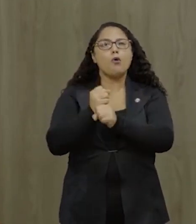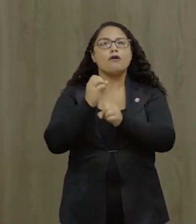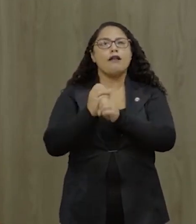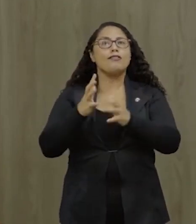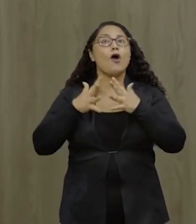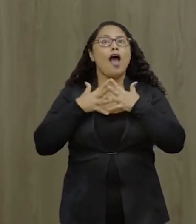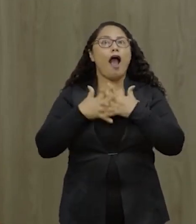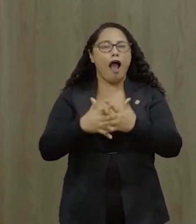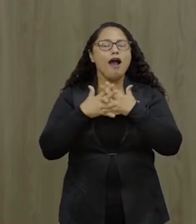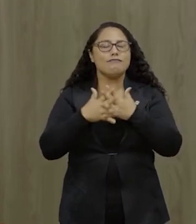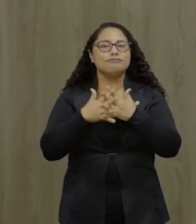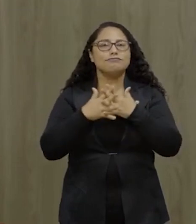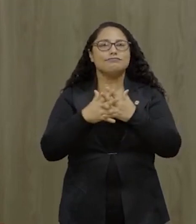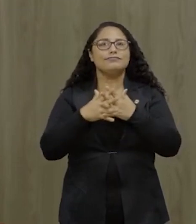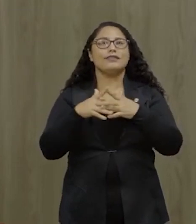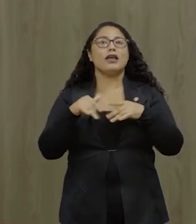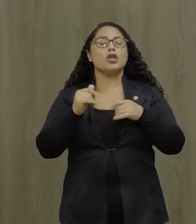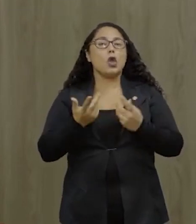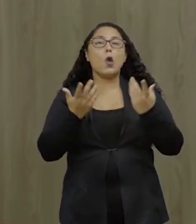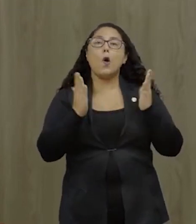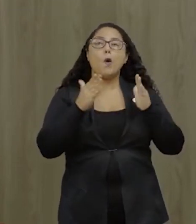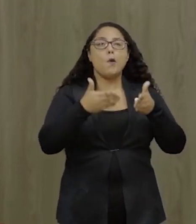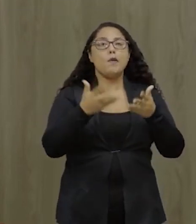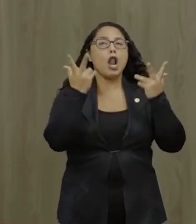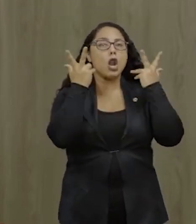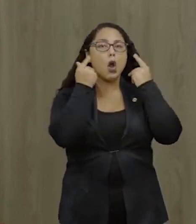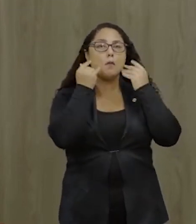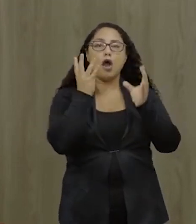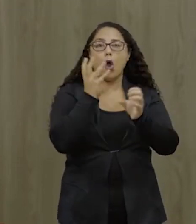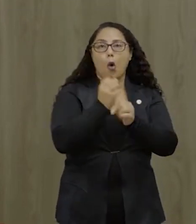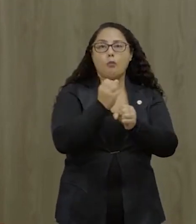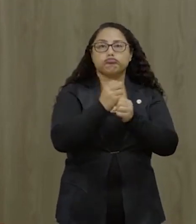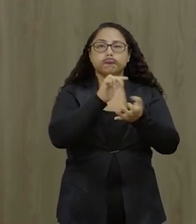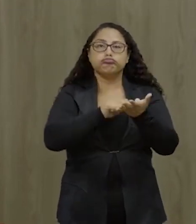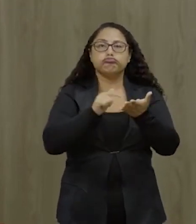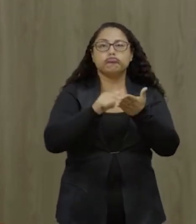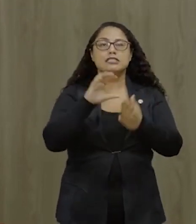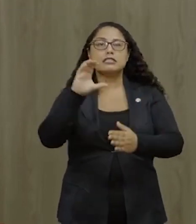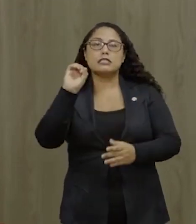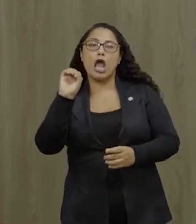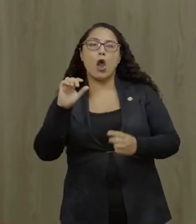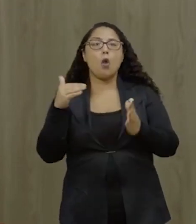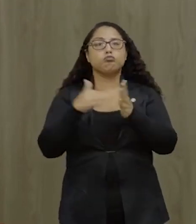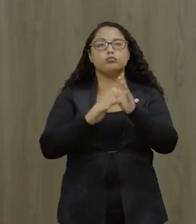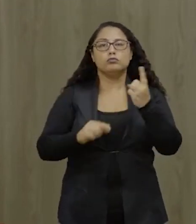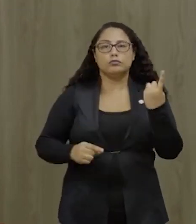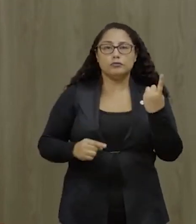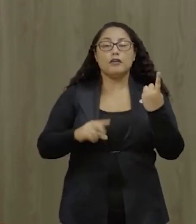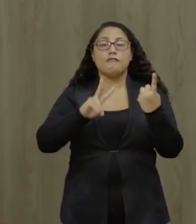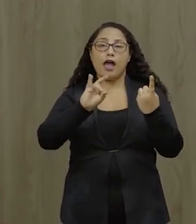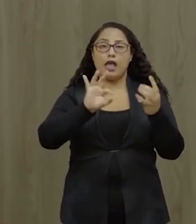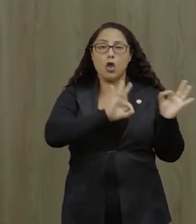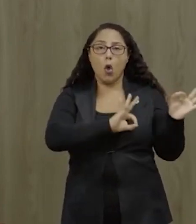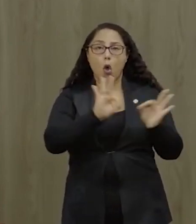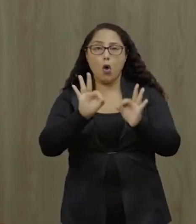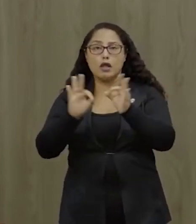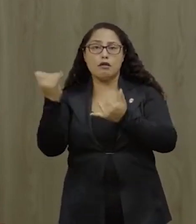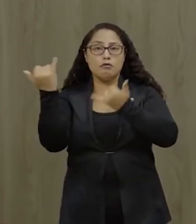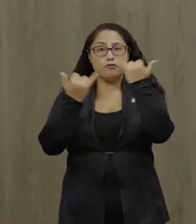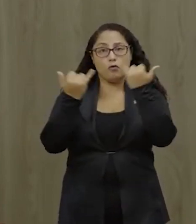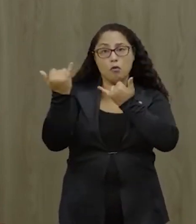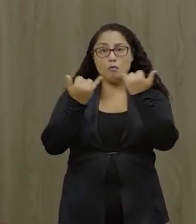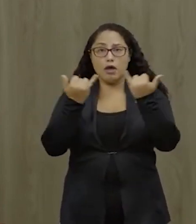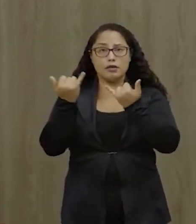mais complexa Sim, sim. que uma calculadora normal. No final das contas, são zeros e uns que vão se organizar em